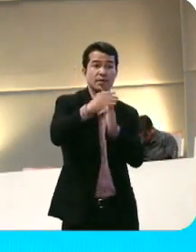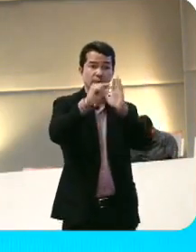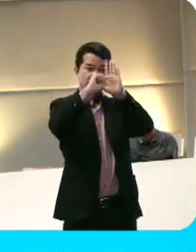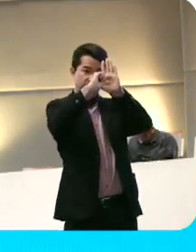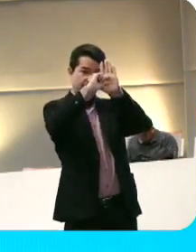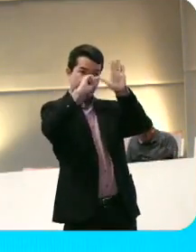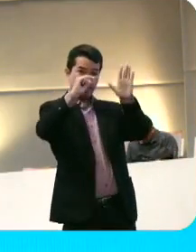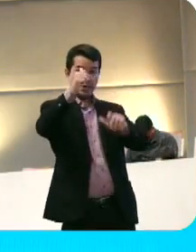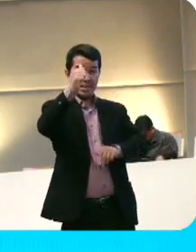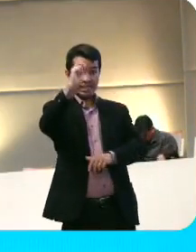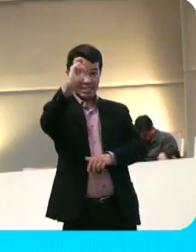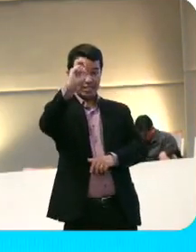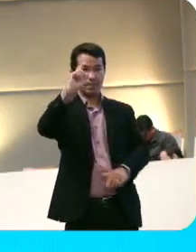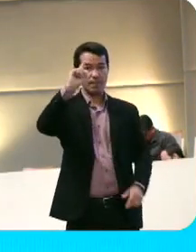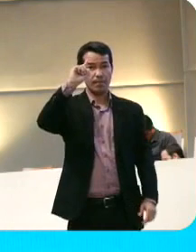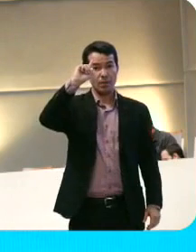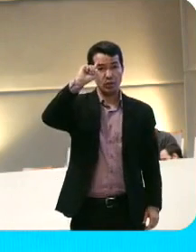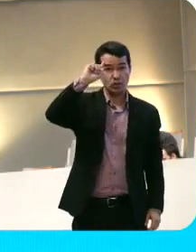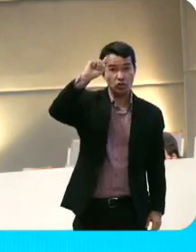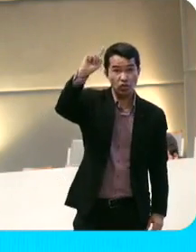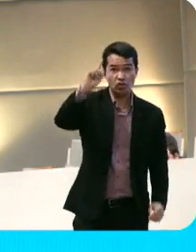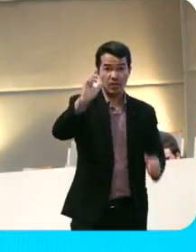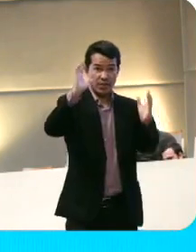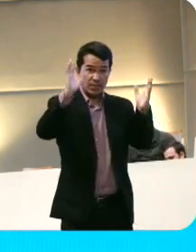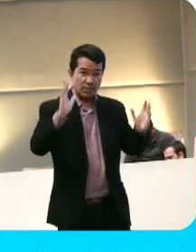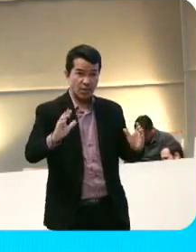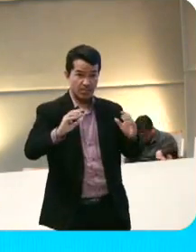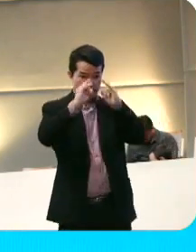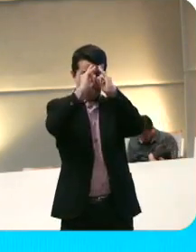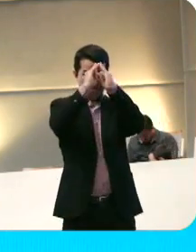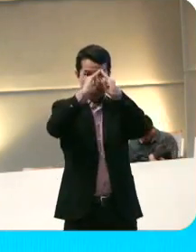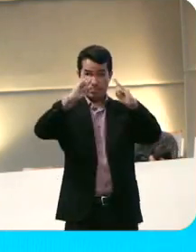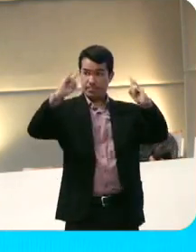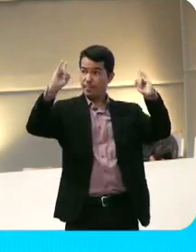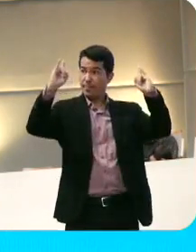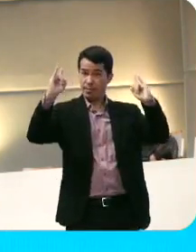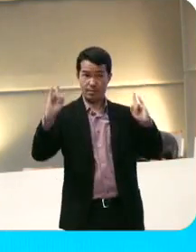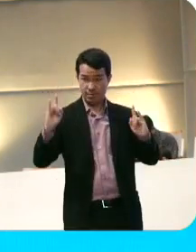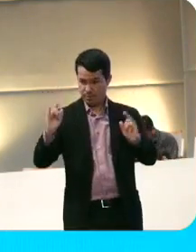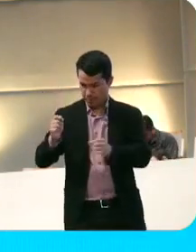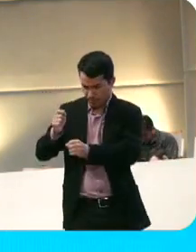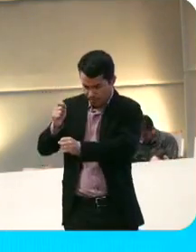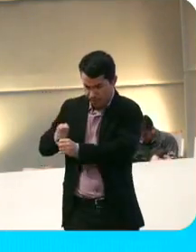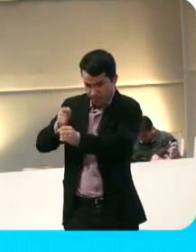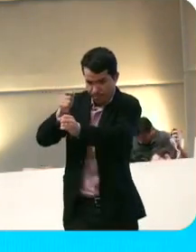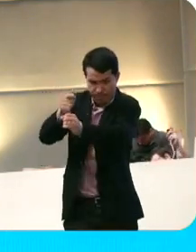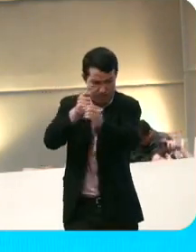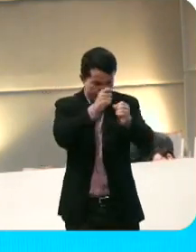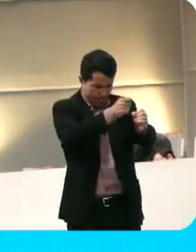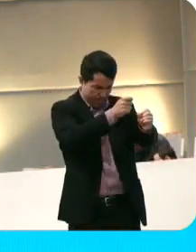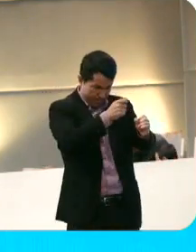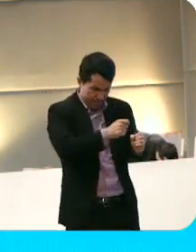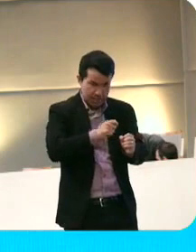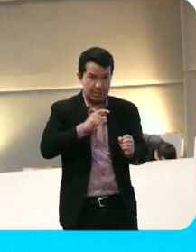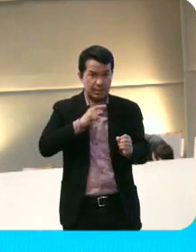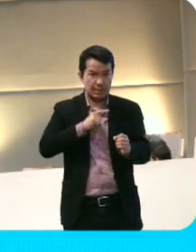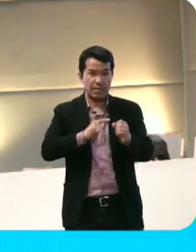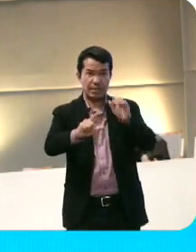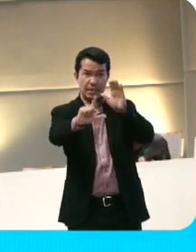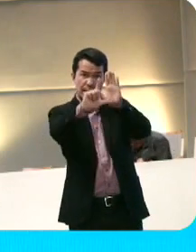15. No dia em que foi armado o tabernáculo, a tenda que guarda as tábuas da